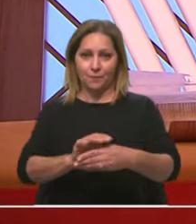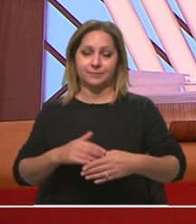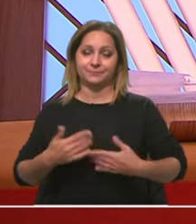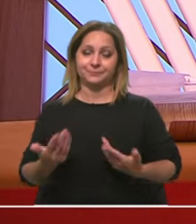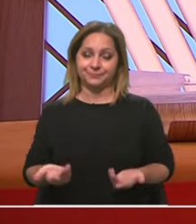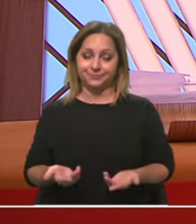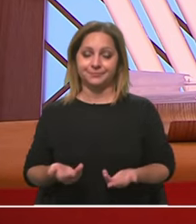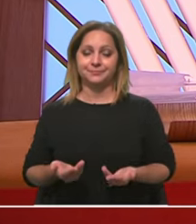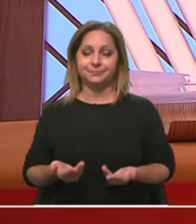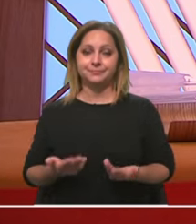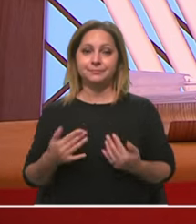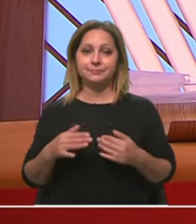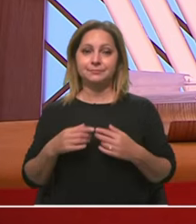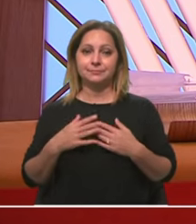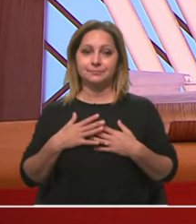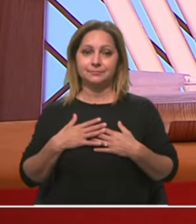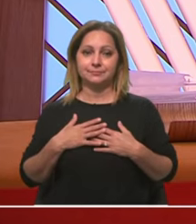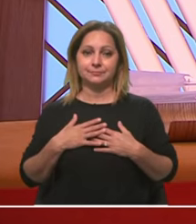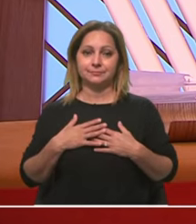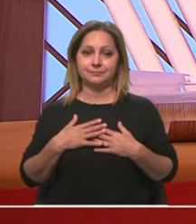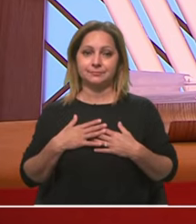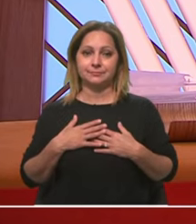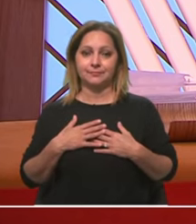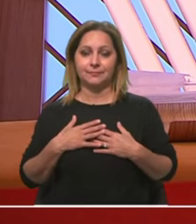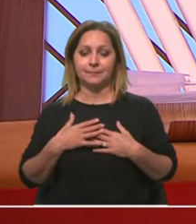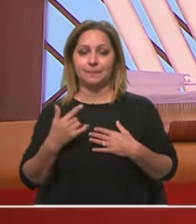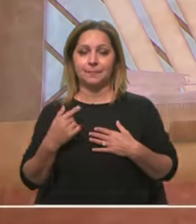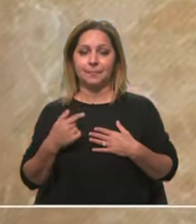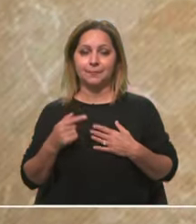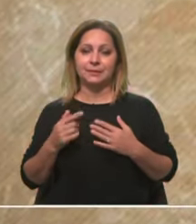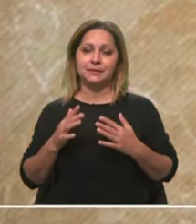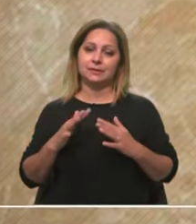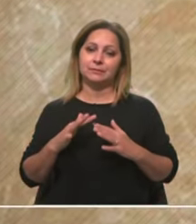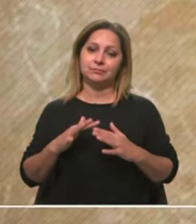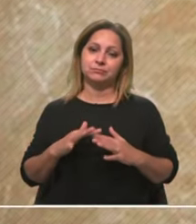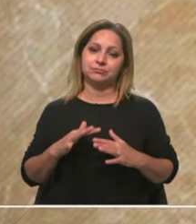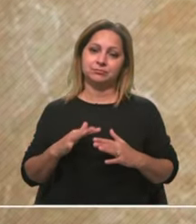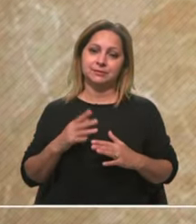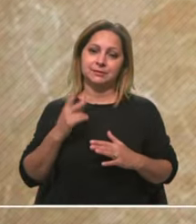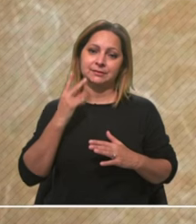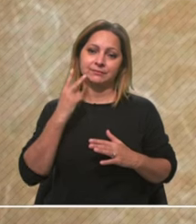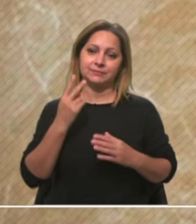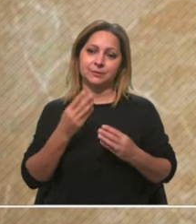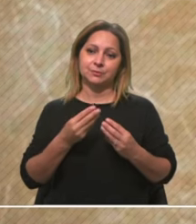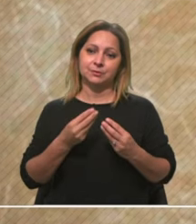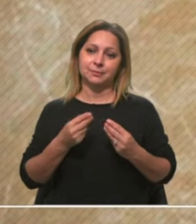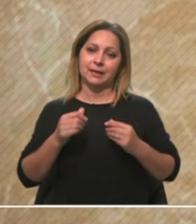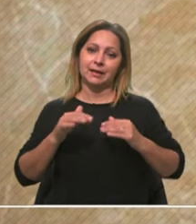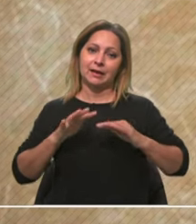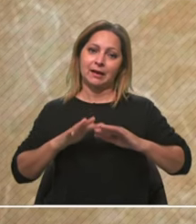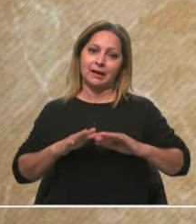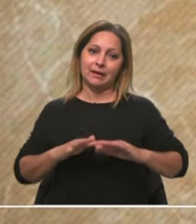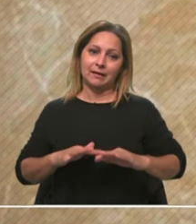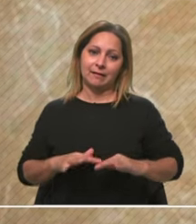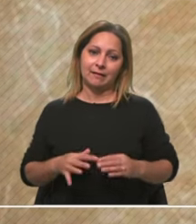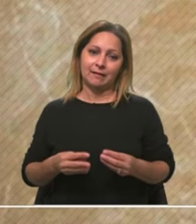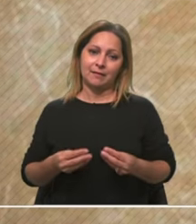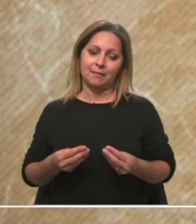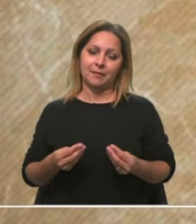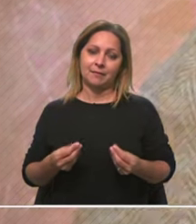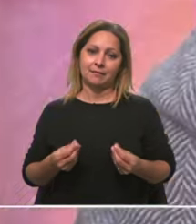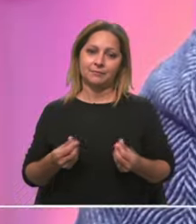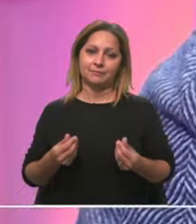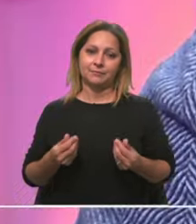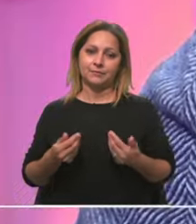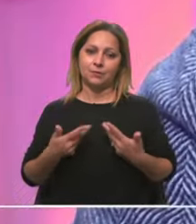entalada mas ao mesmo tempo é muito tranquilo Vemos as coisas de uma forma muito tranquila e e com com